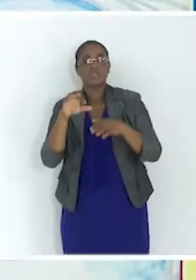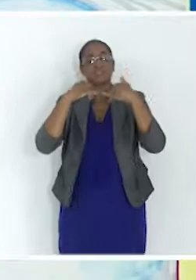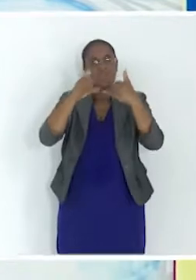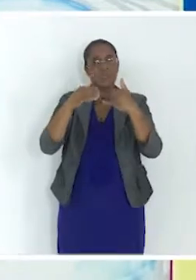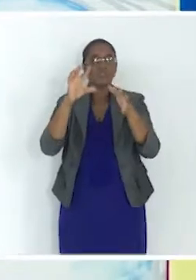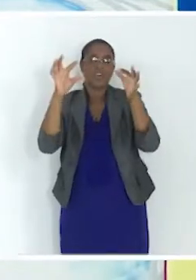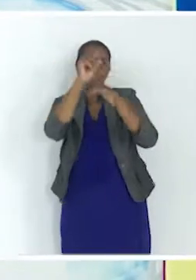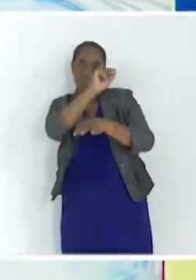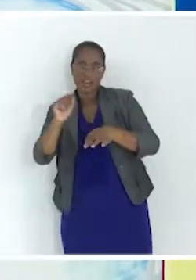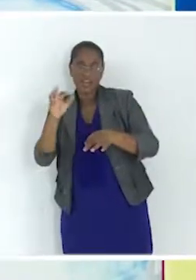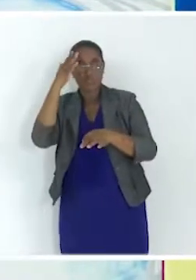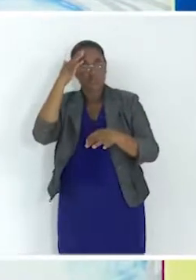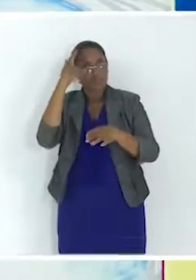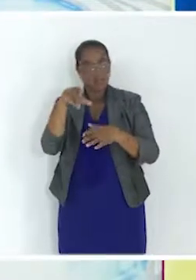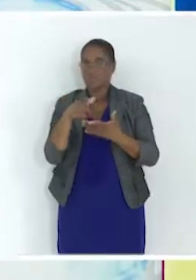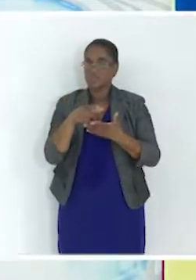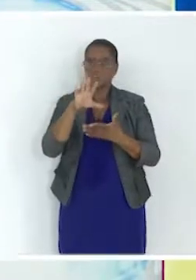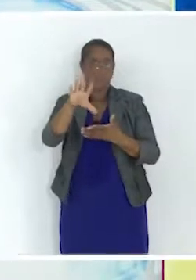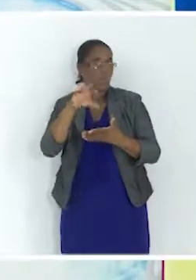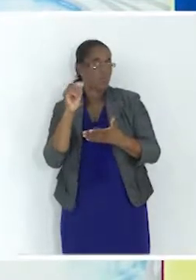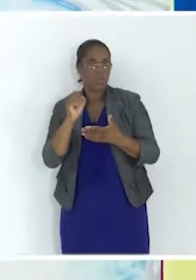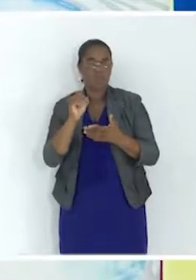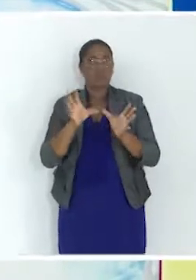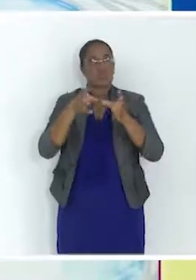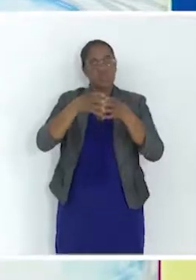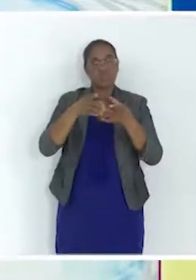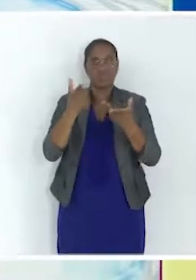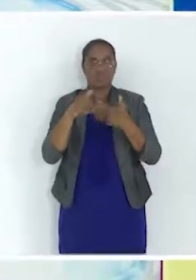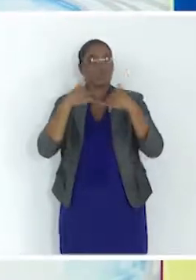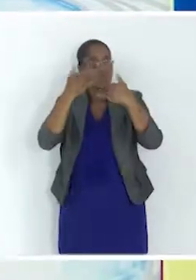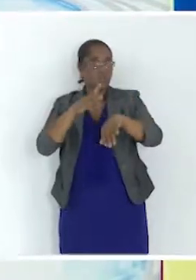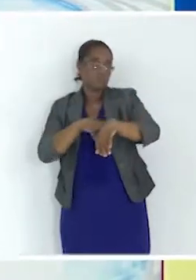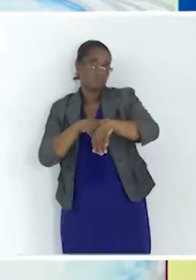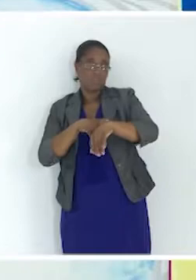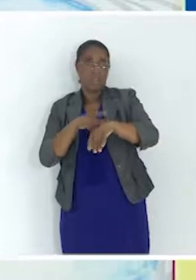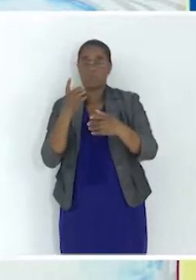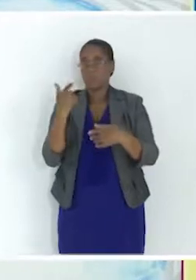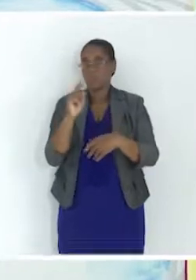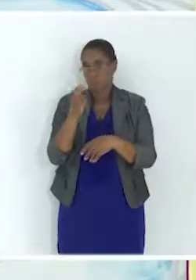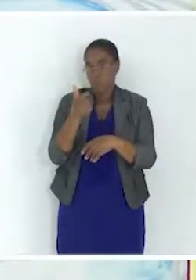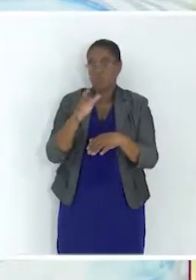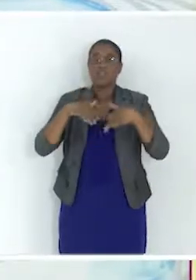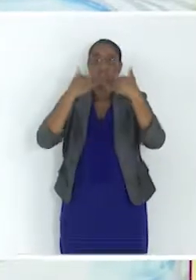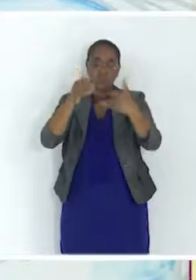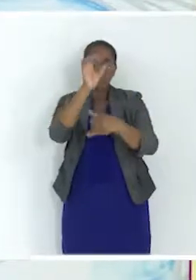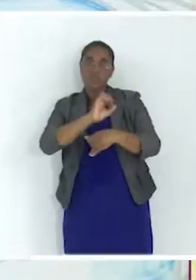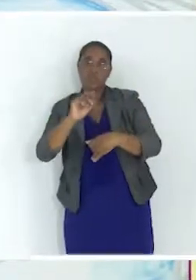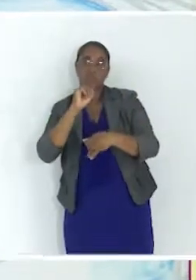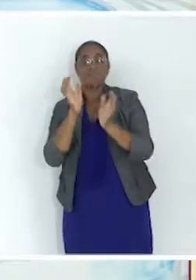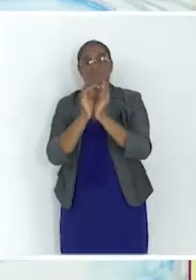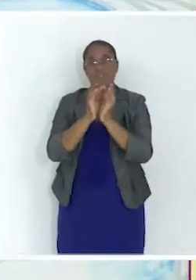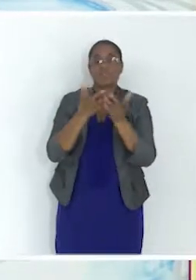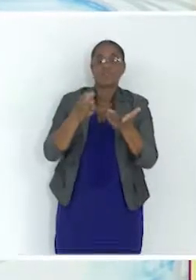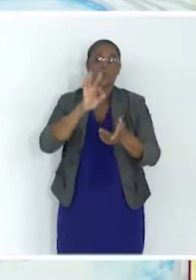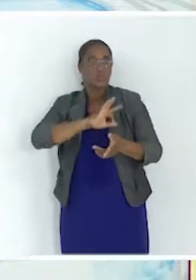aviões, conjunto de camelos, que depois não dá tempo. Depois vocês podem ir à internet, ao senhor Google, também procurar mais nomes